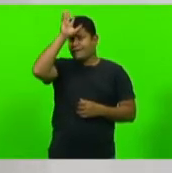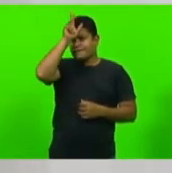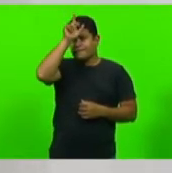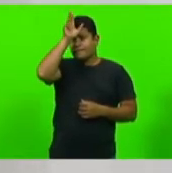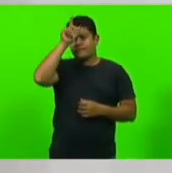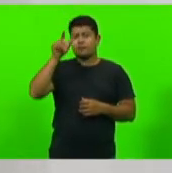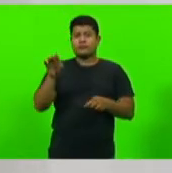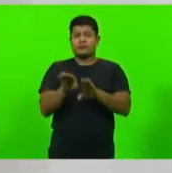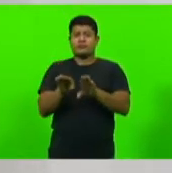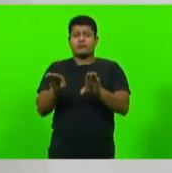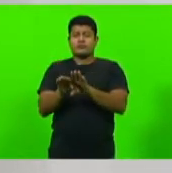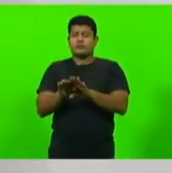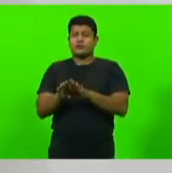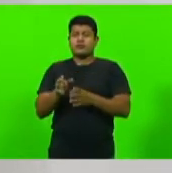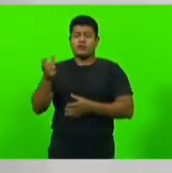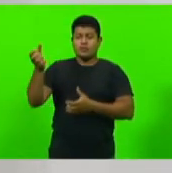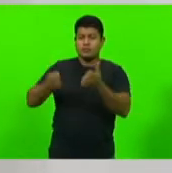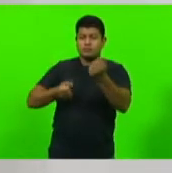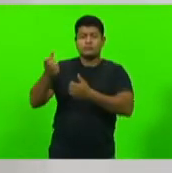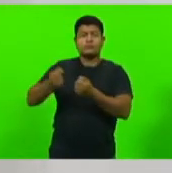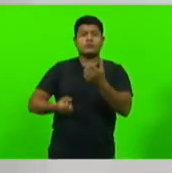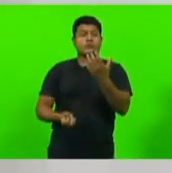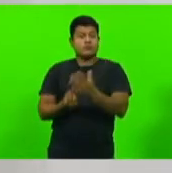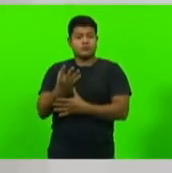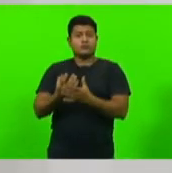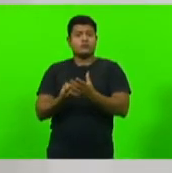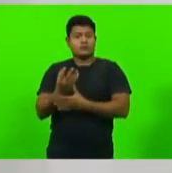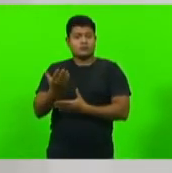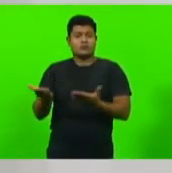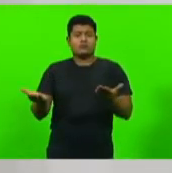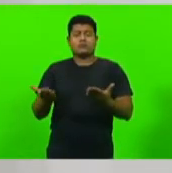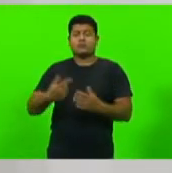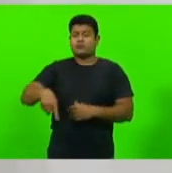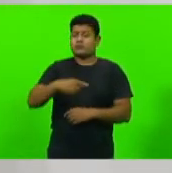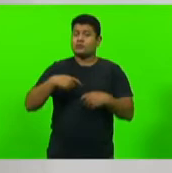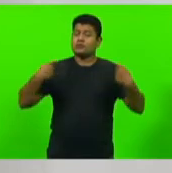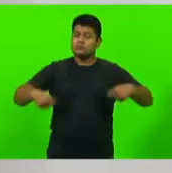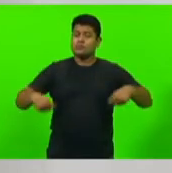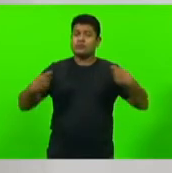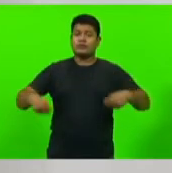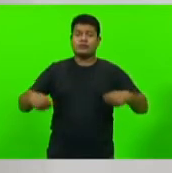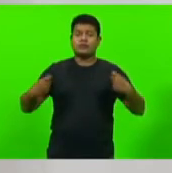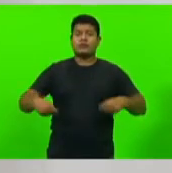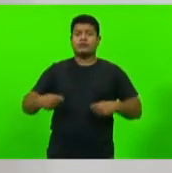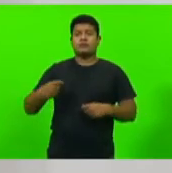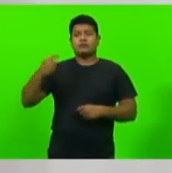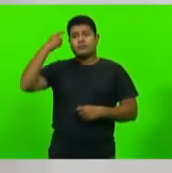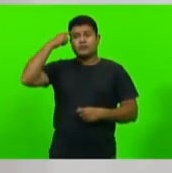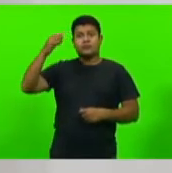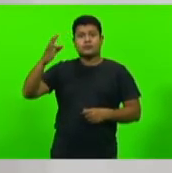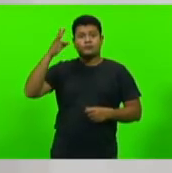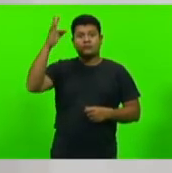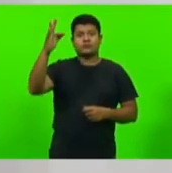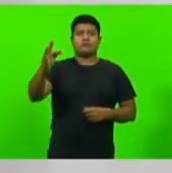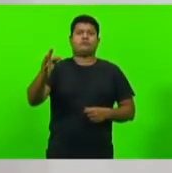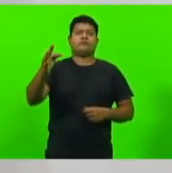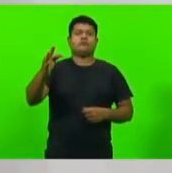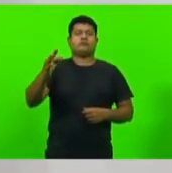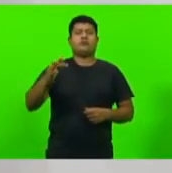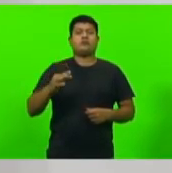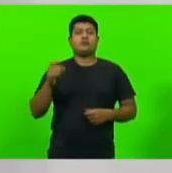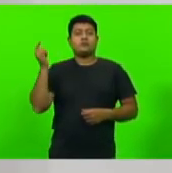leiteira que nós temos no oeste de Santa Catarina. Então, nós precisamos de ações com visão de longo prazo, para a gente corrigir